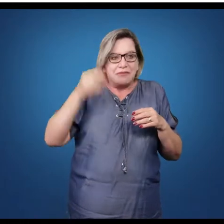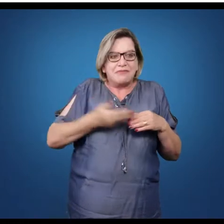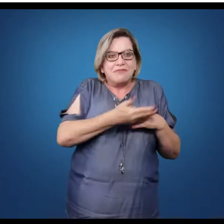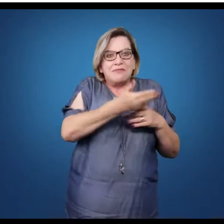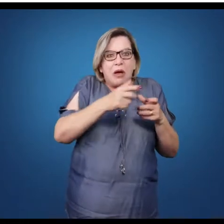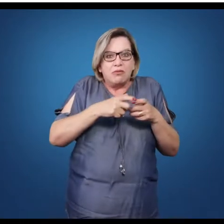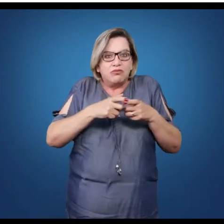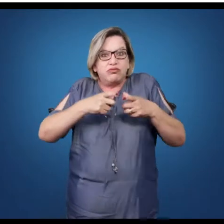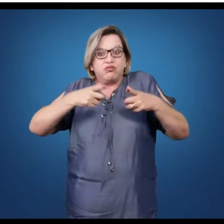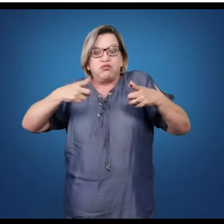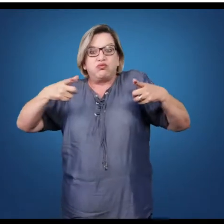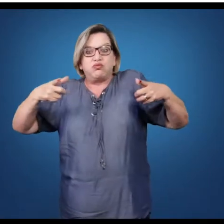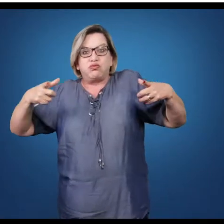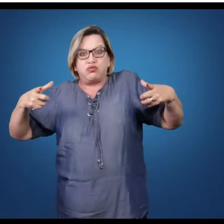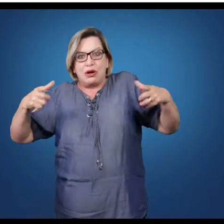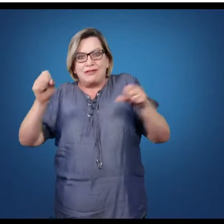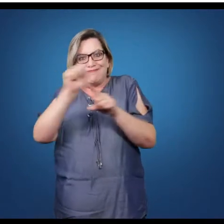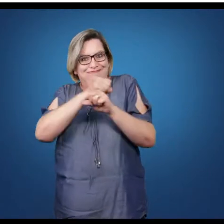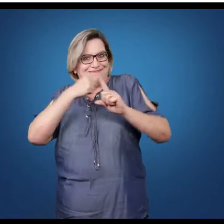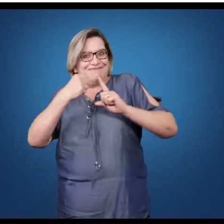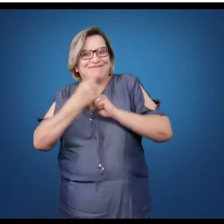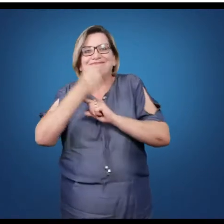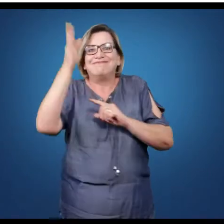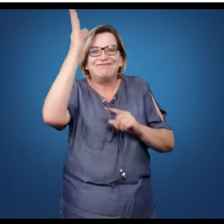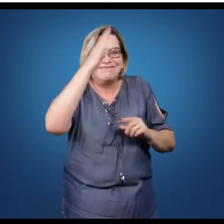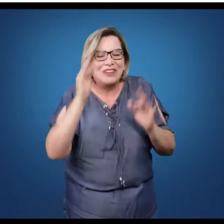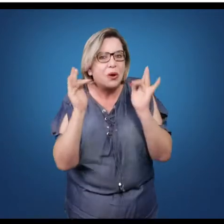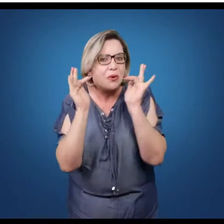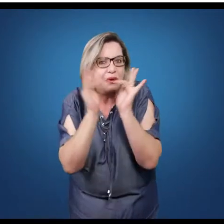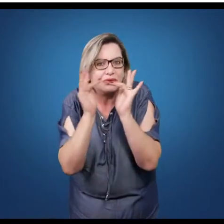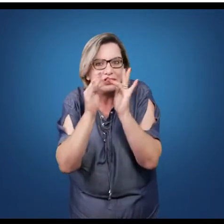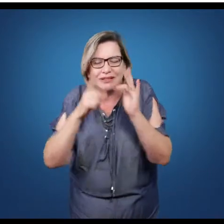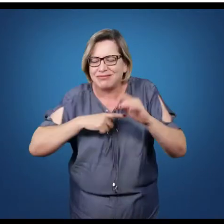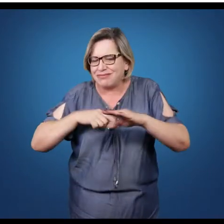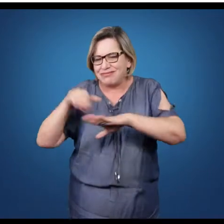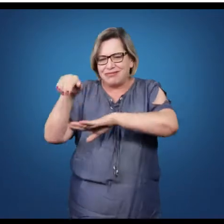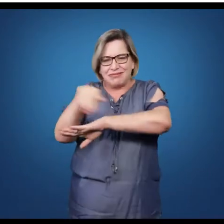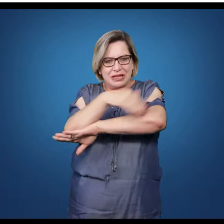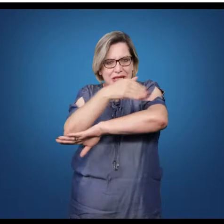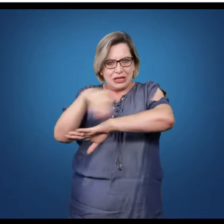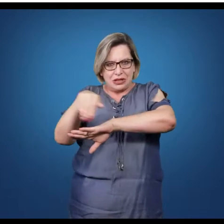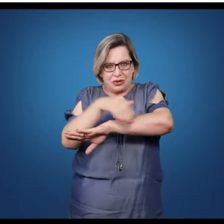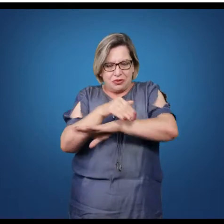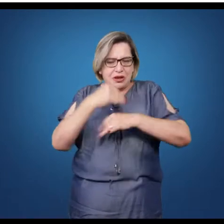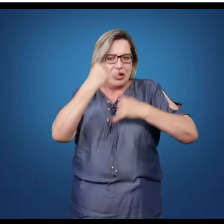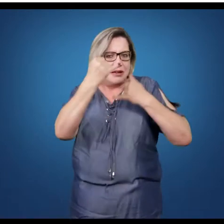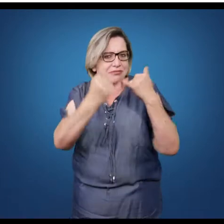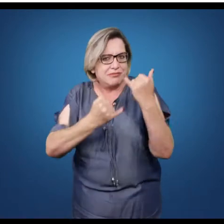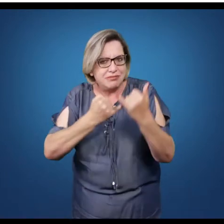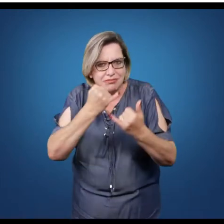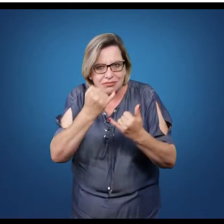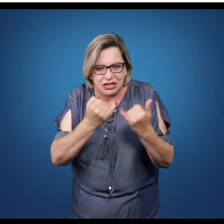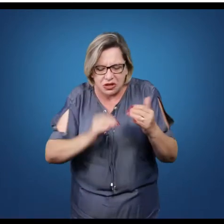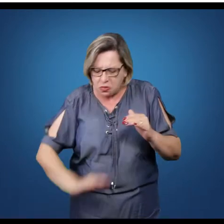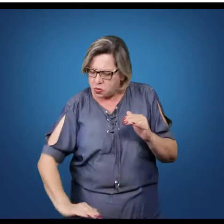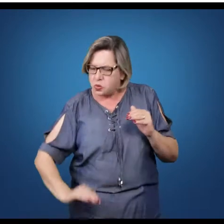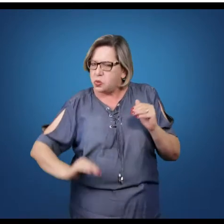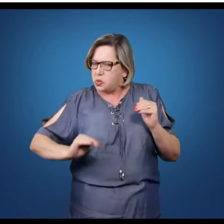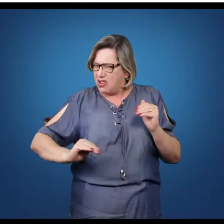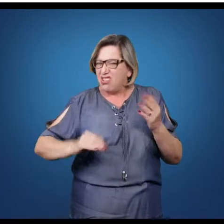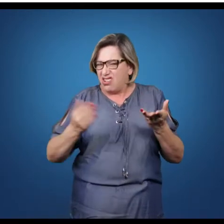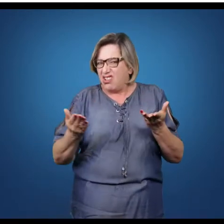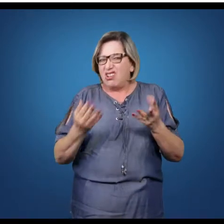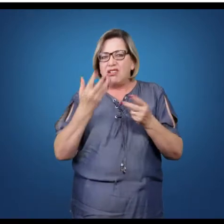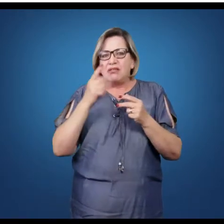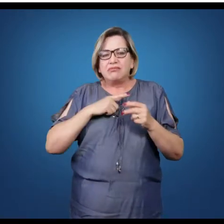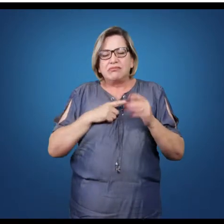né, a nossa sociedade brasileira tem o contato com o futebol na rua, né, a partir de brincadeiras de rua, desde pequeno